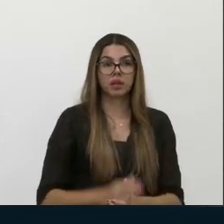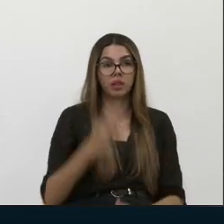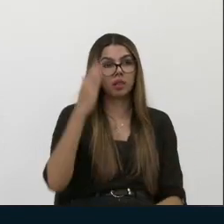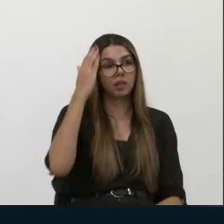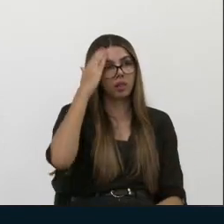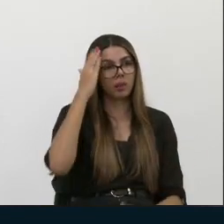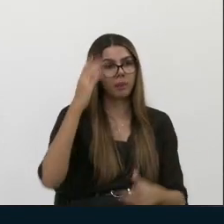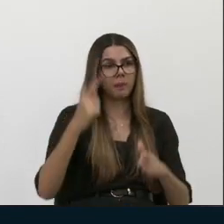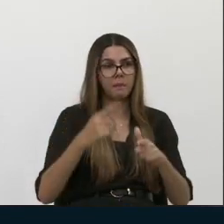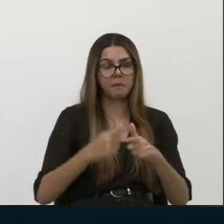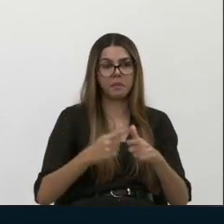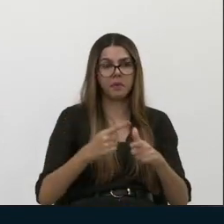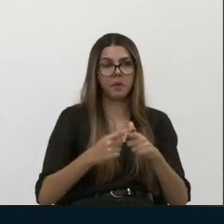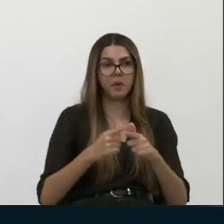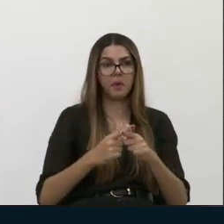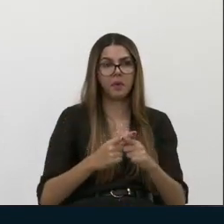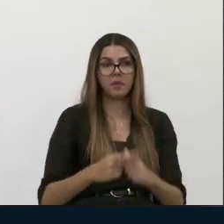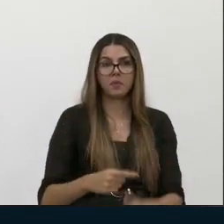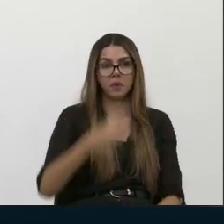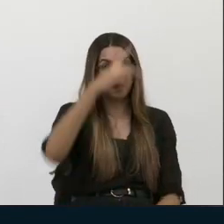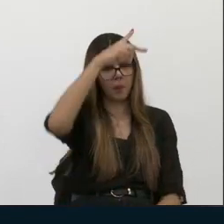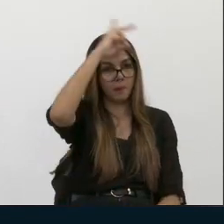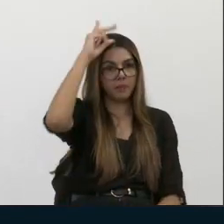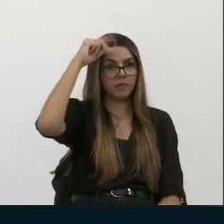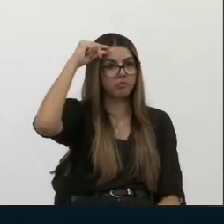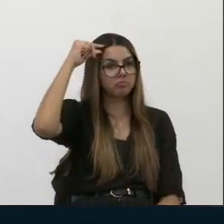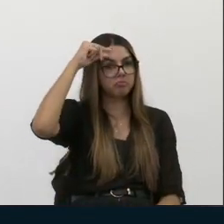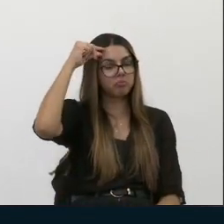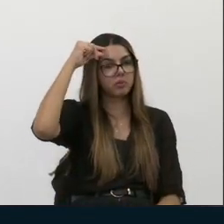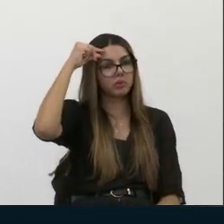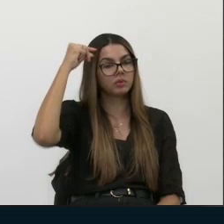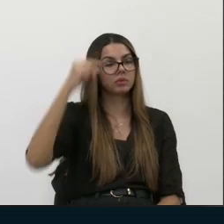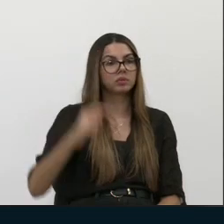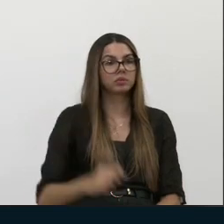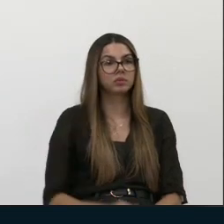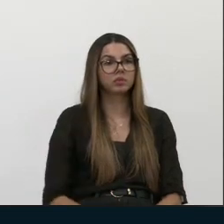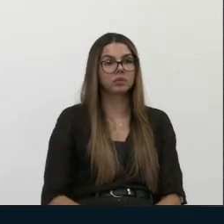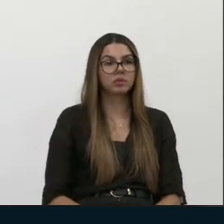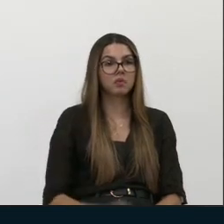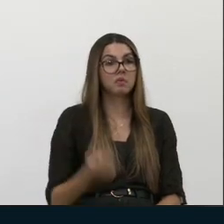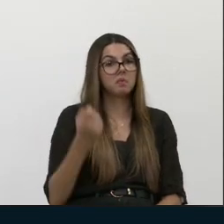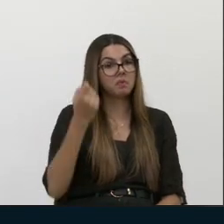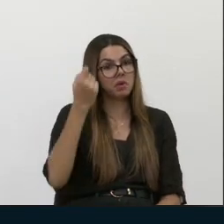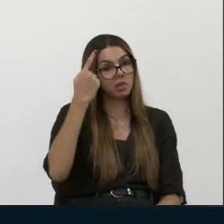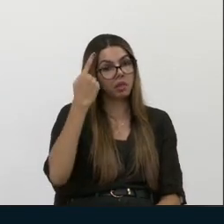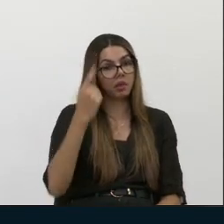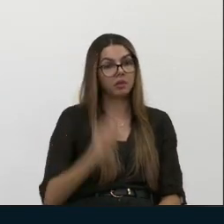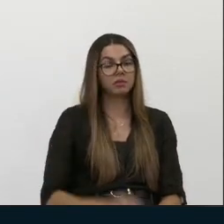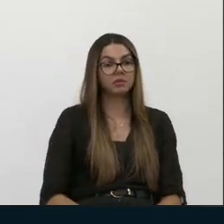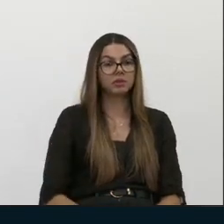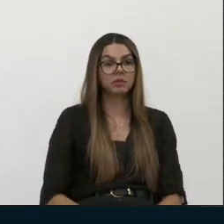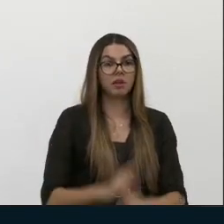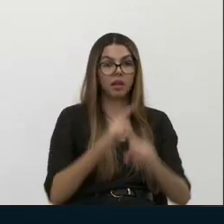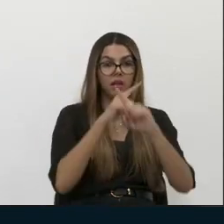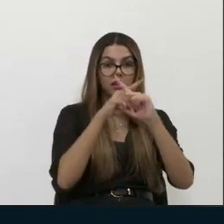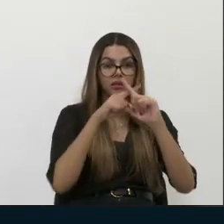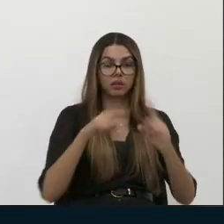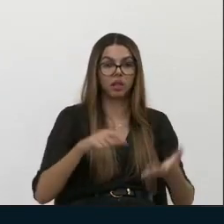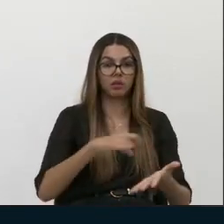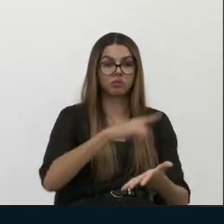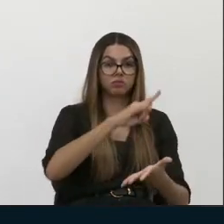quê? Porque o prefeito Guti, nos seus primeiros anos de governo, sabe que ele tirou uma brilhante ideia? Vamos cancelar todos os